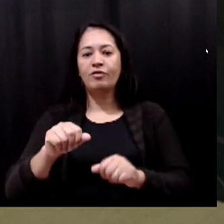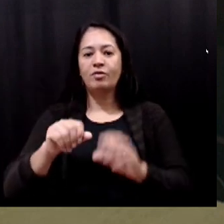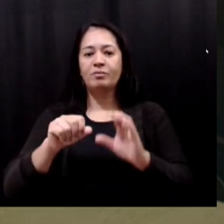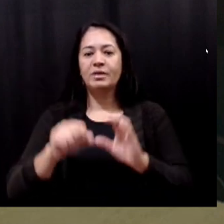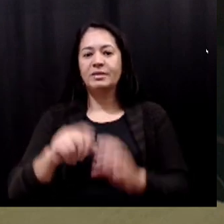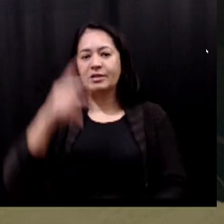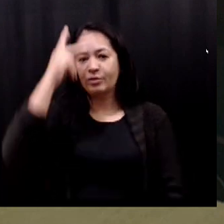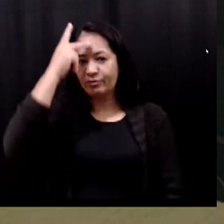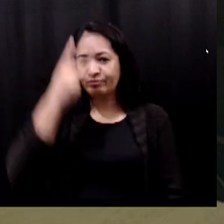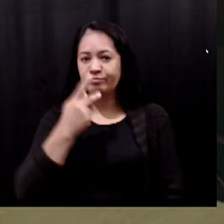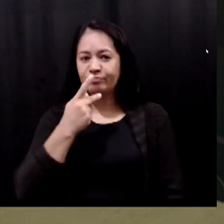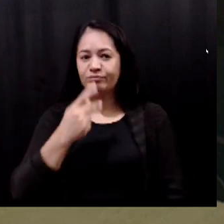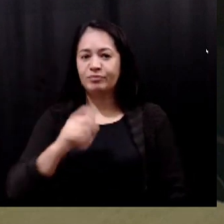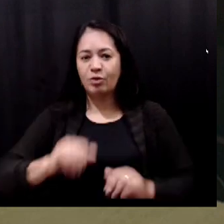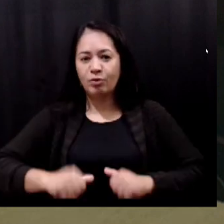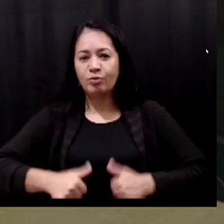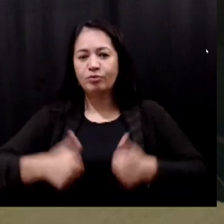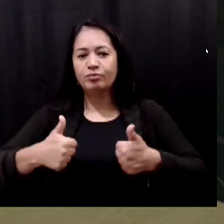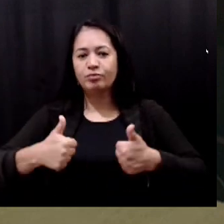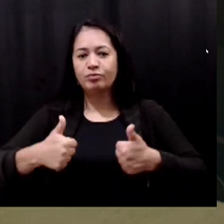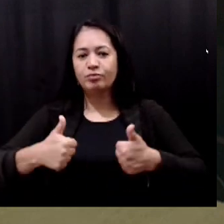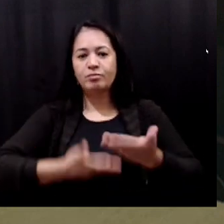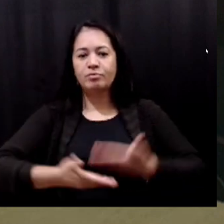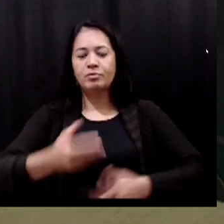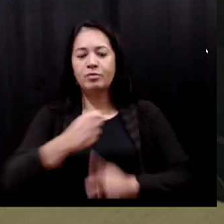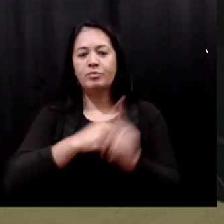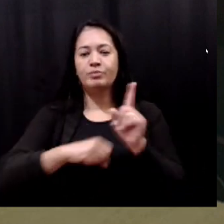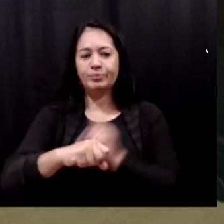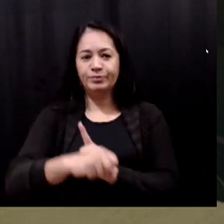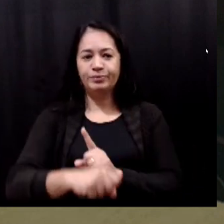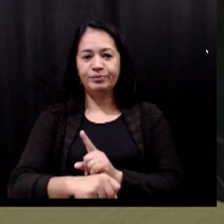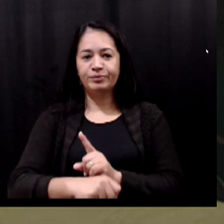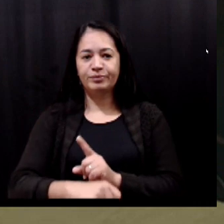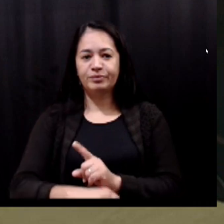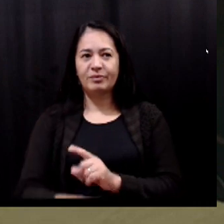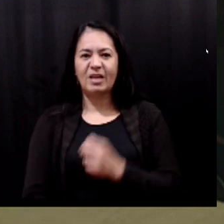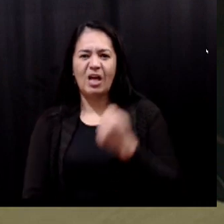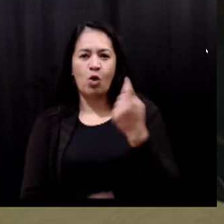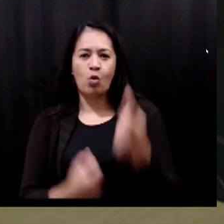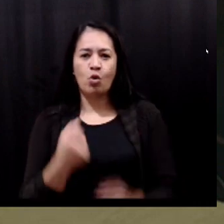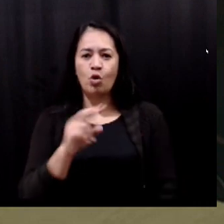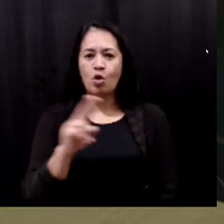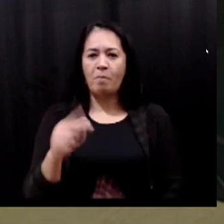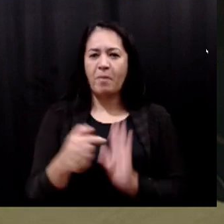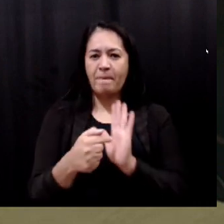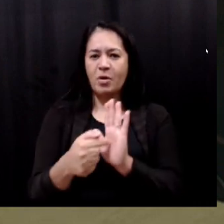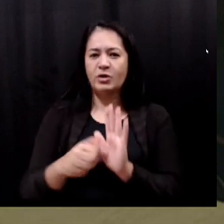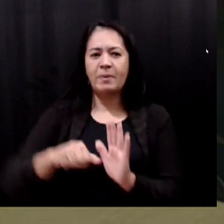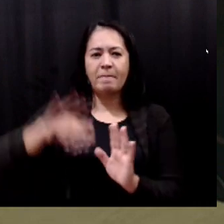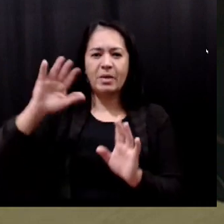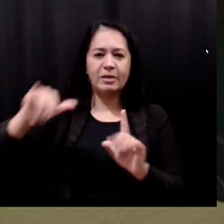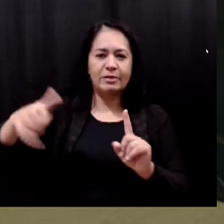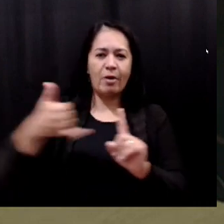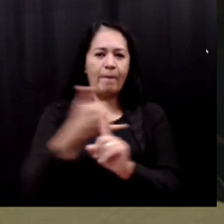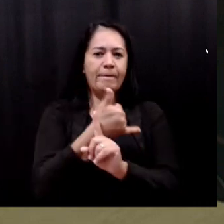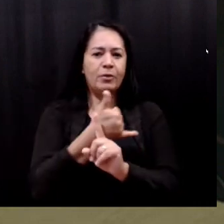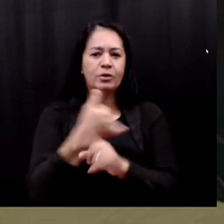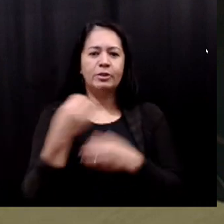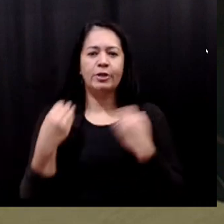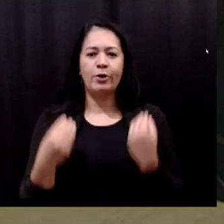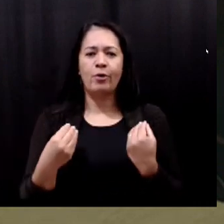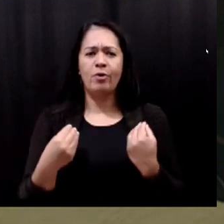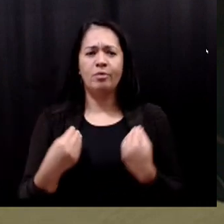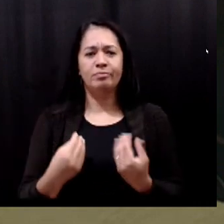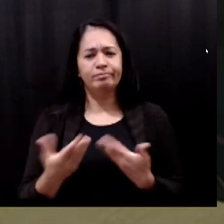autoestima e convivência social. Será que certos nomes expõem mais ao bullying? E como lidar com essa situação?